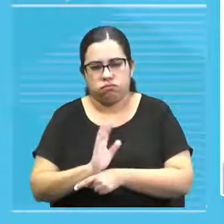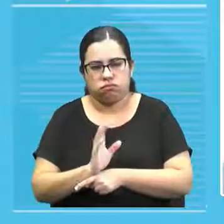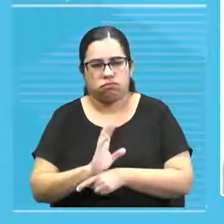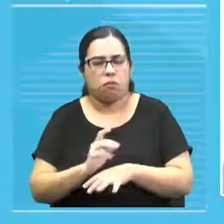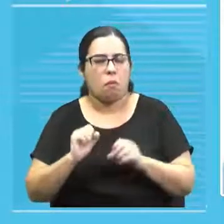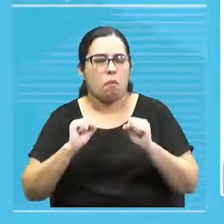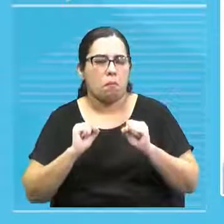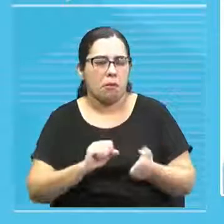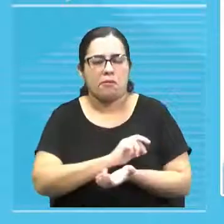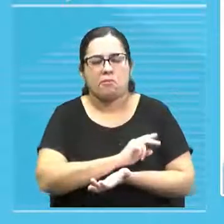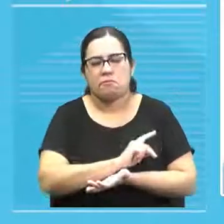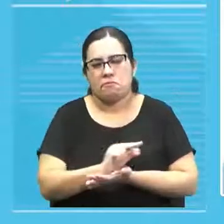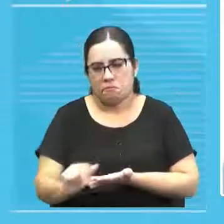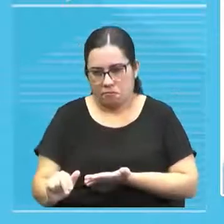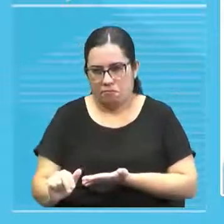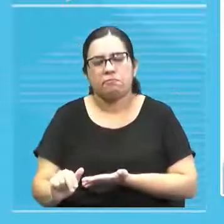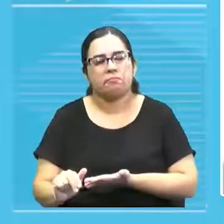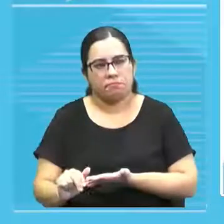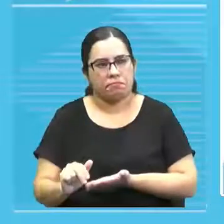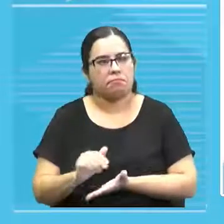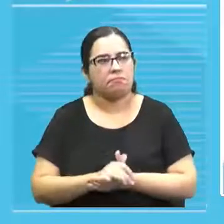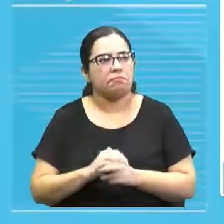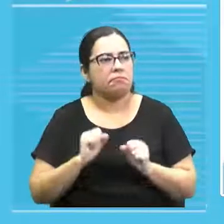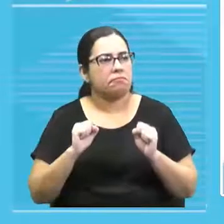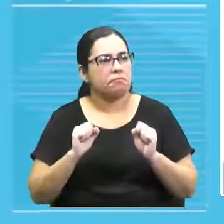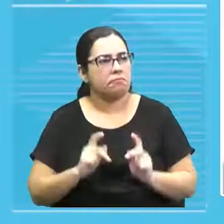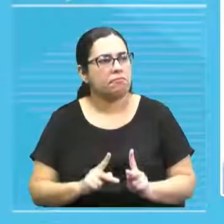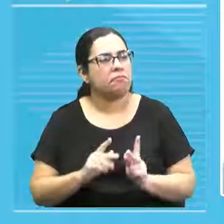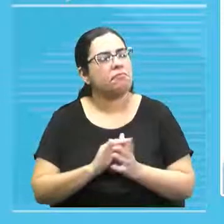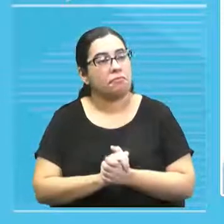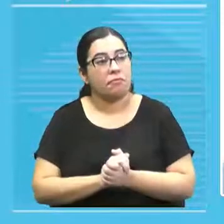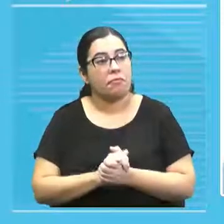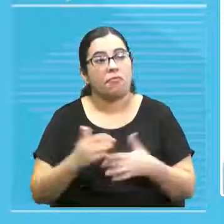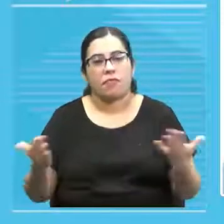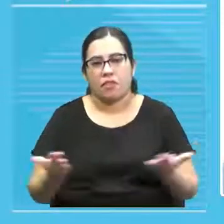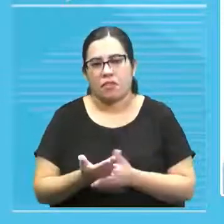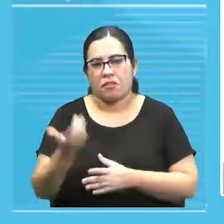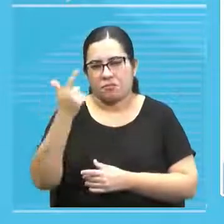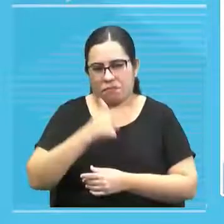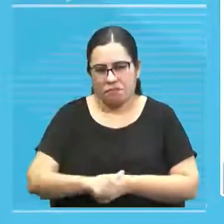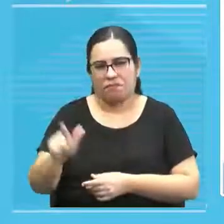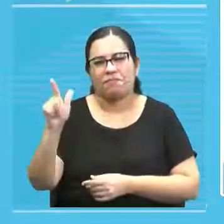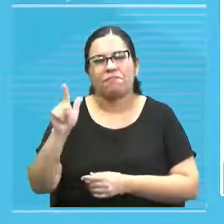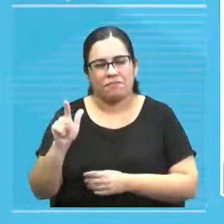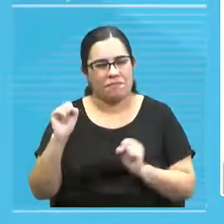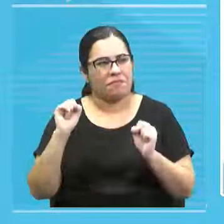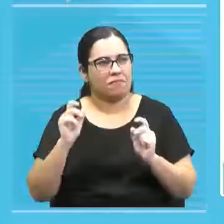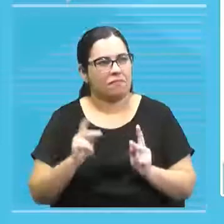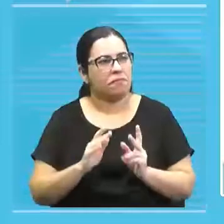fazendo uma série de outras coisas beleza vamos adiante